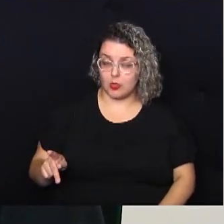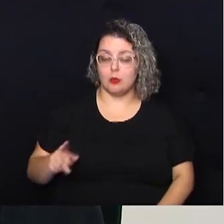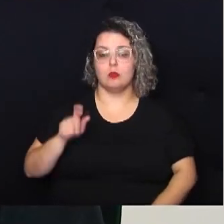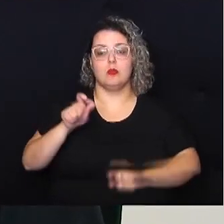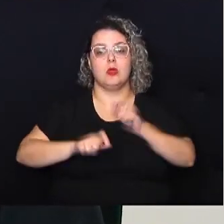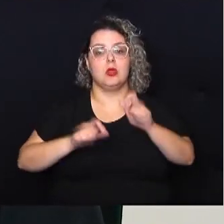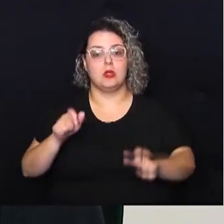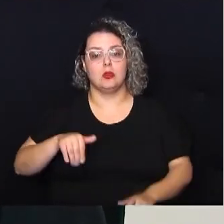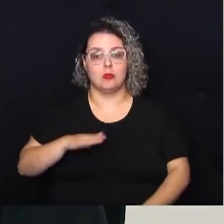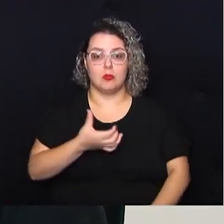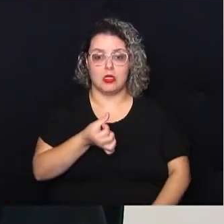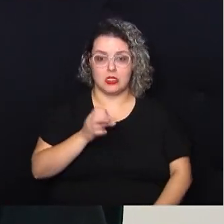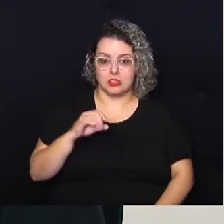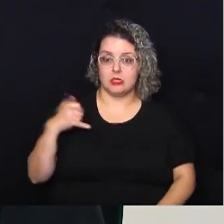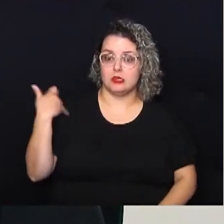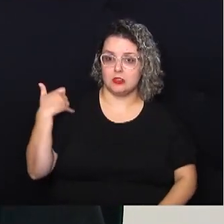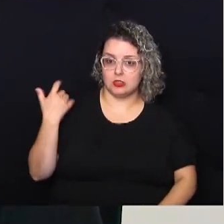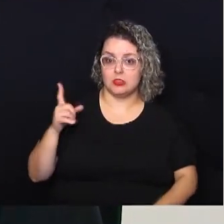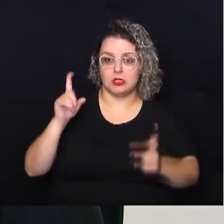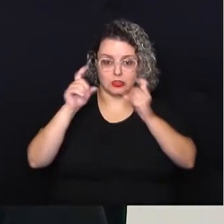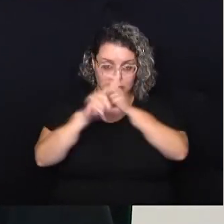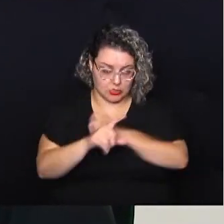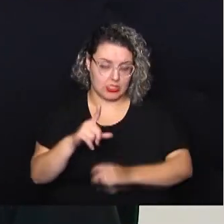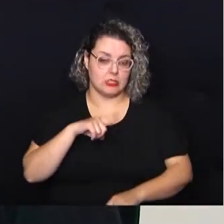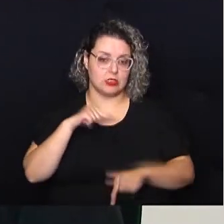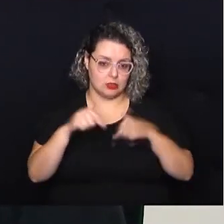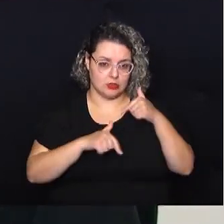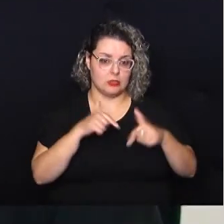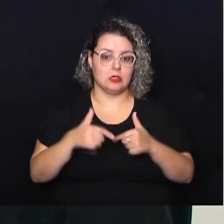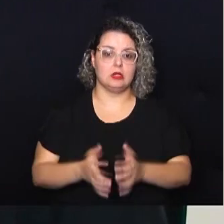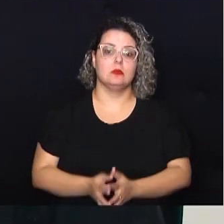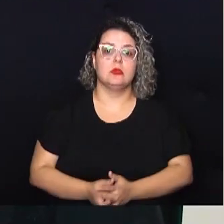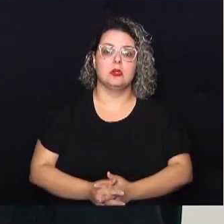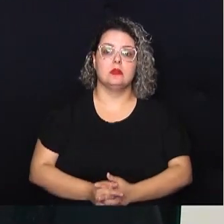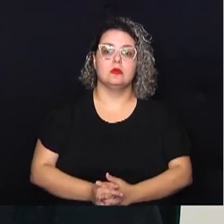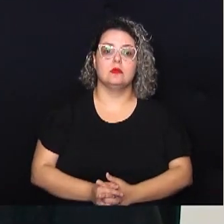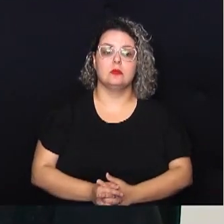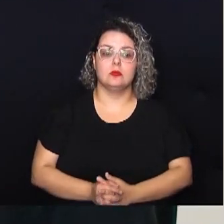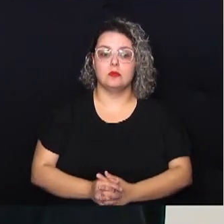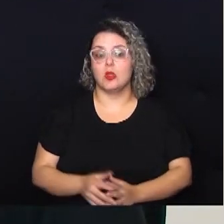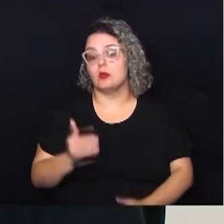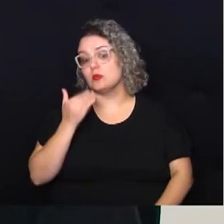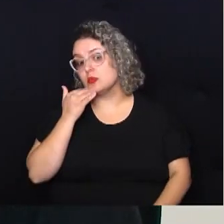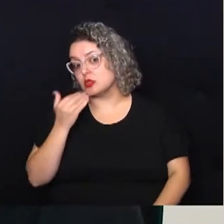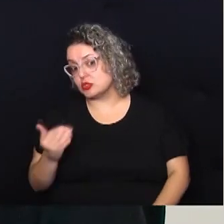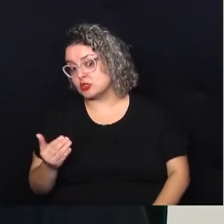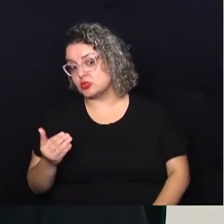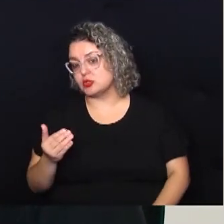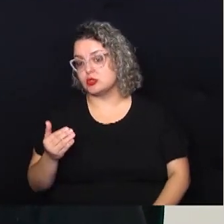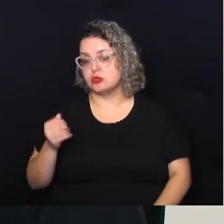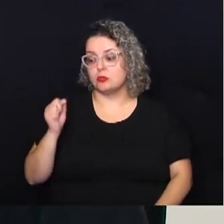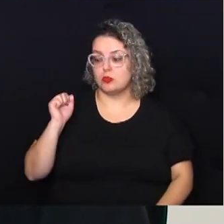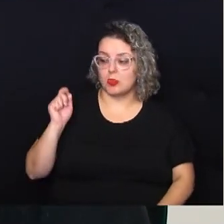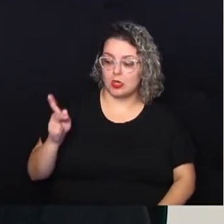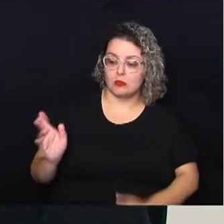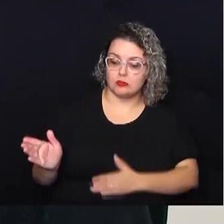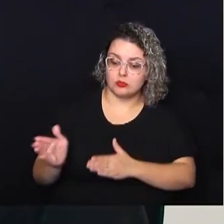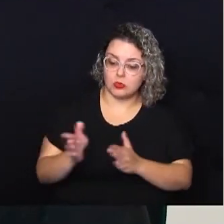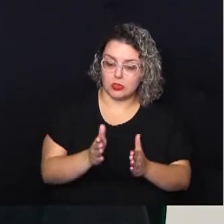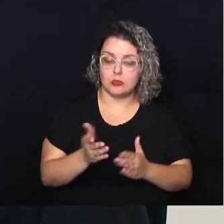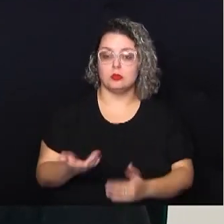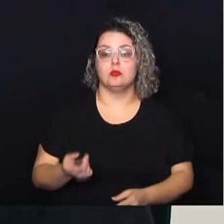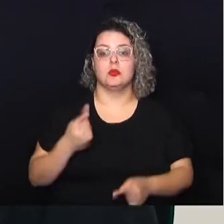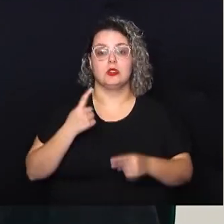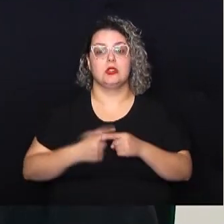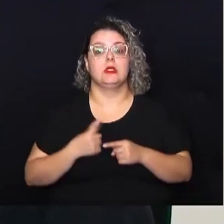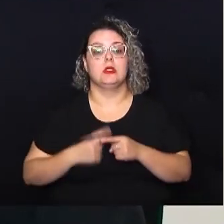com mais de 60 anos que têm dificuldade de ter um trabalho. Encaminhamento para aposentar, porque todas as